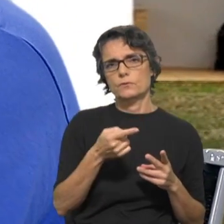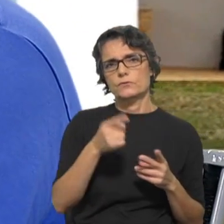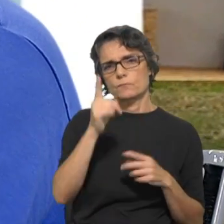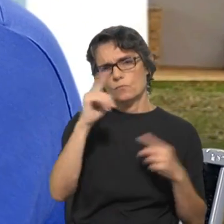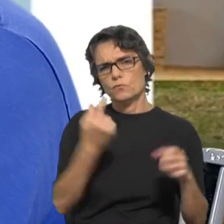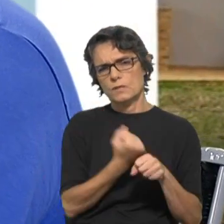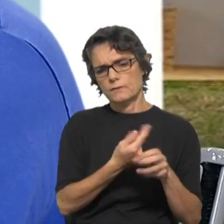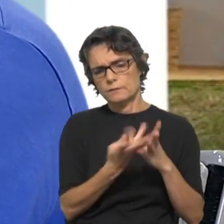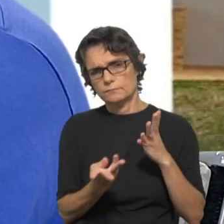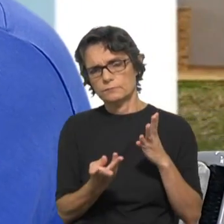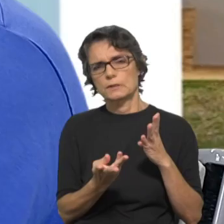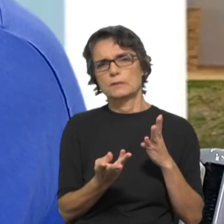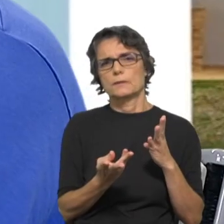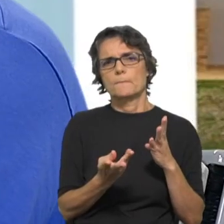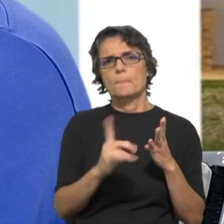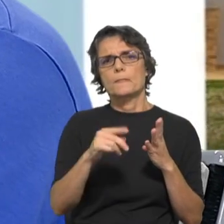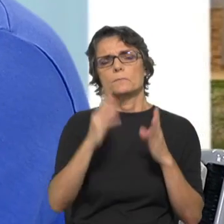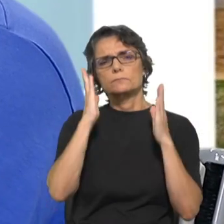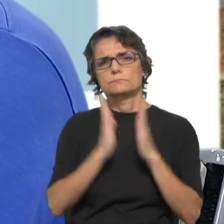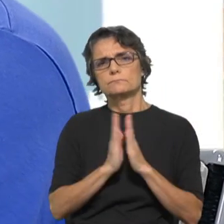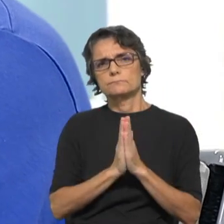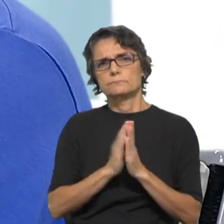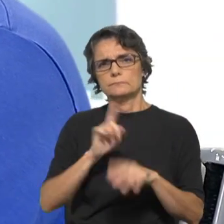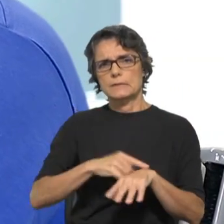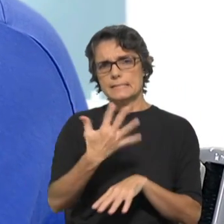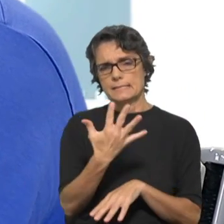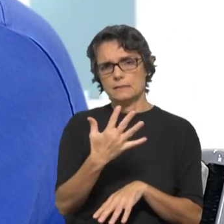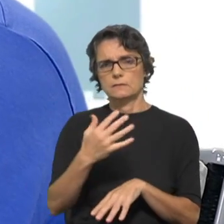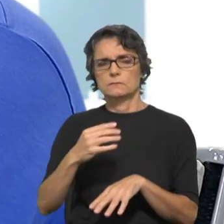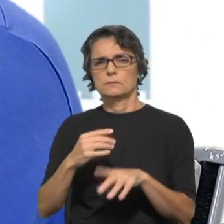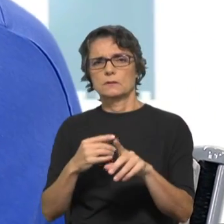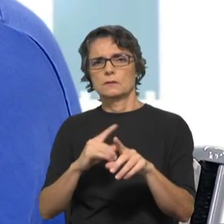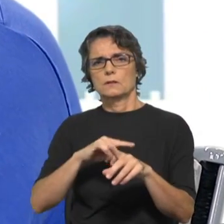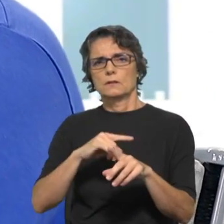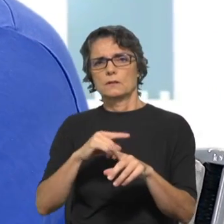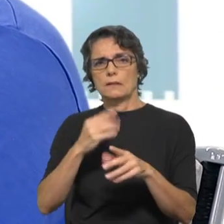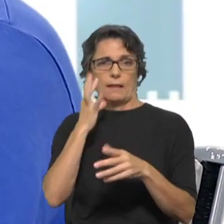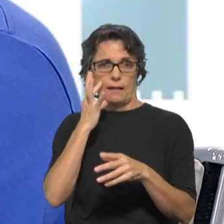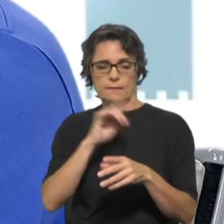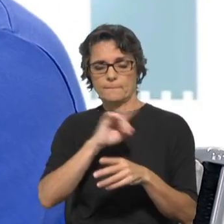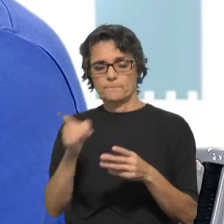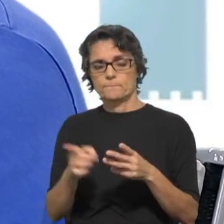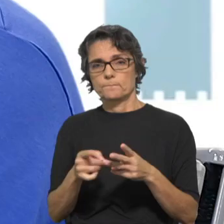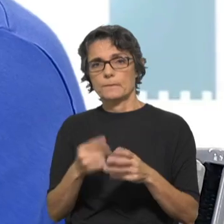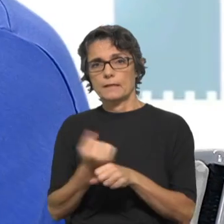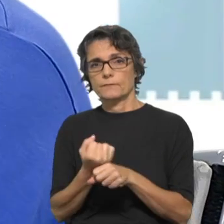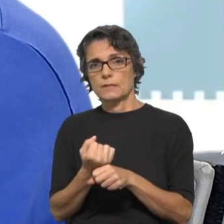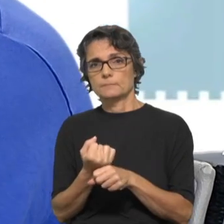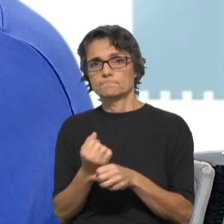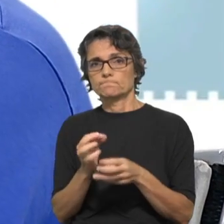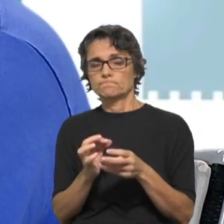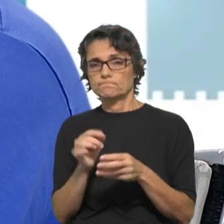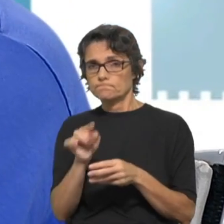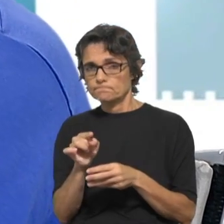na peregrinação do santuário, às 5 horas, às 17. Depois teremos uma atividade que é específica do movimento,